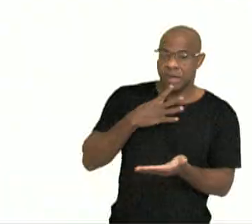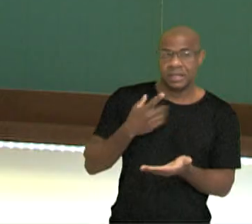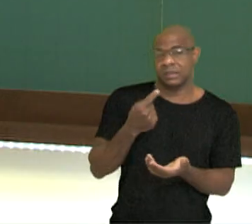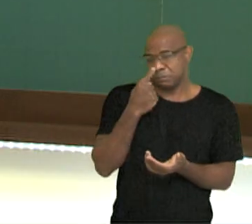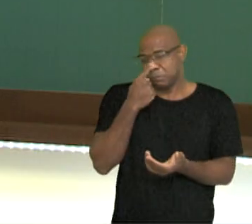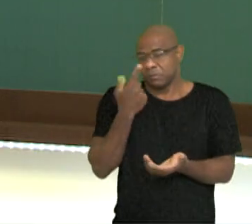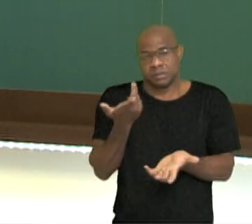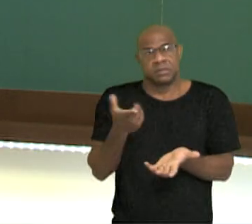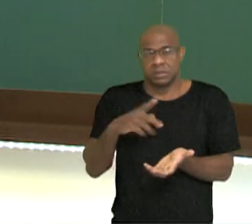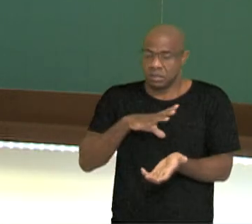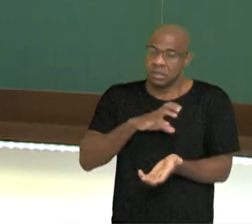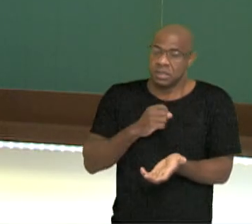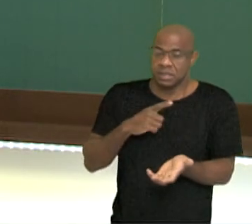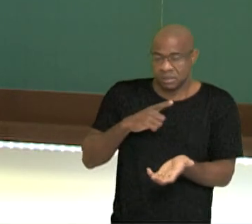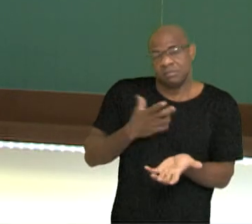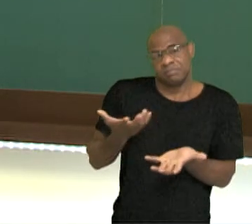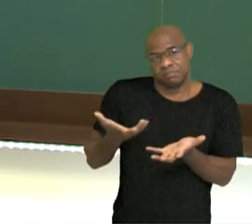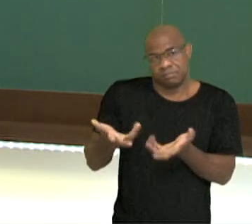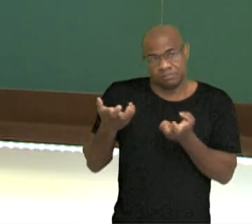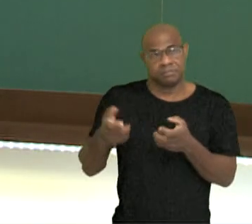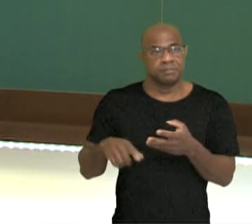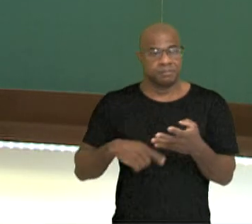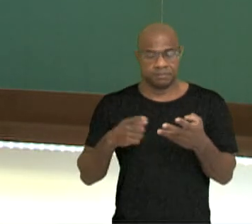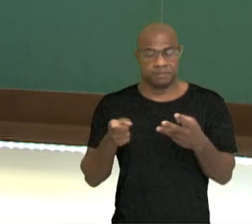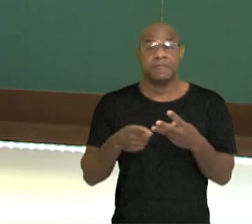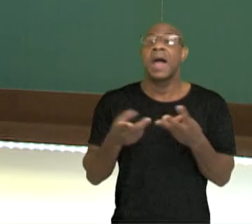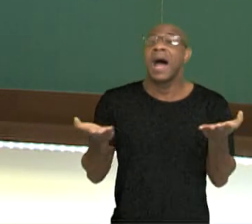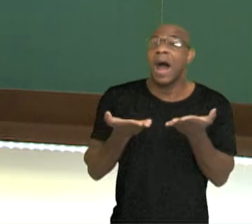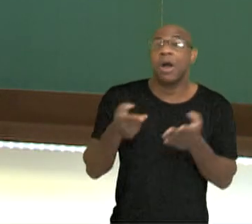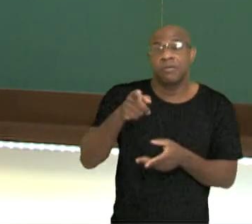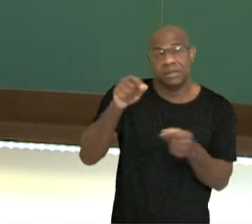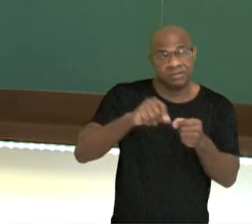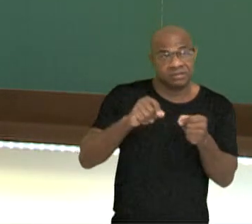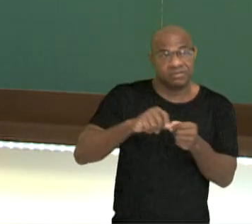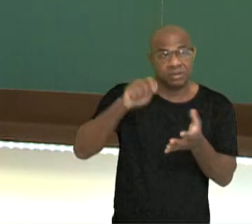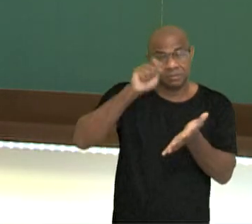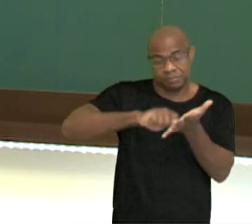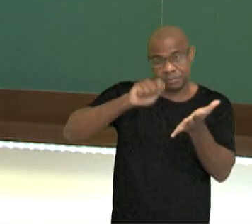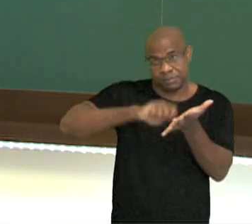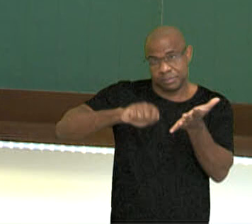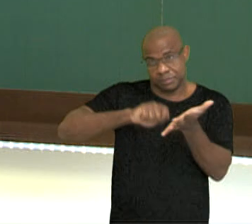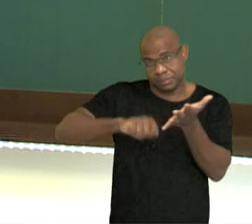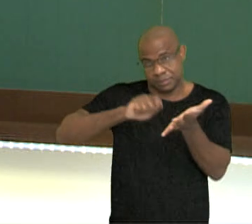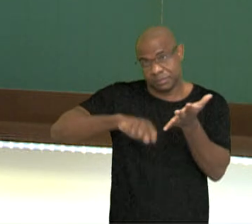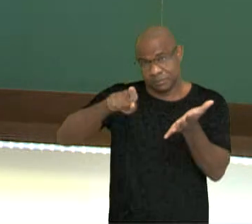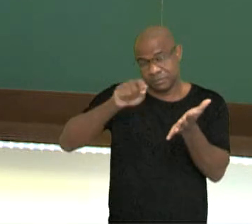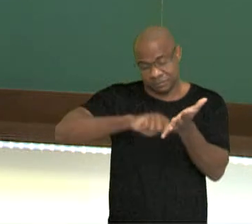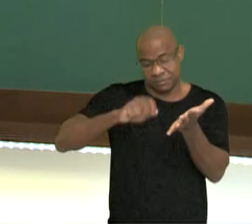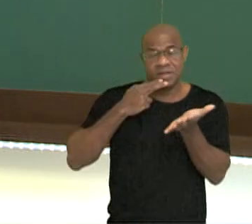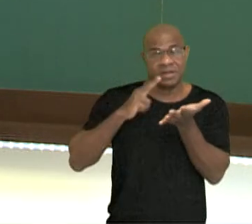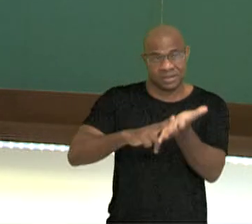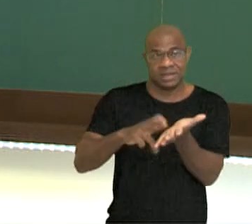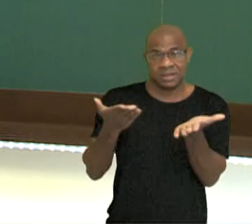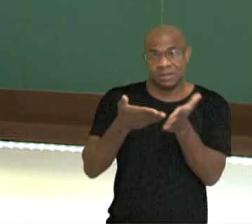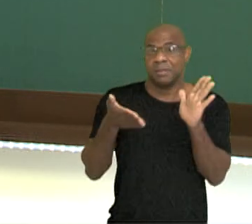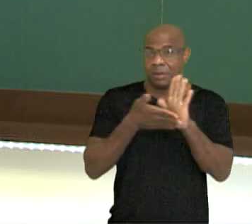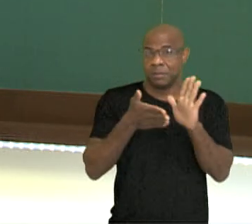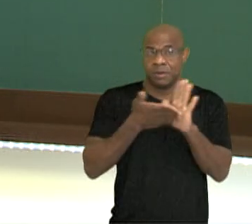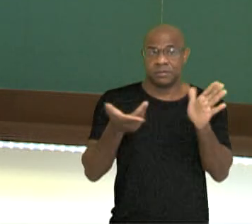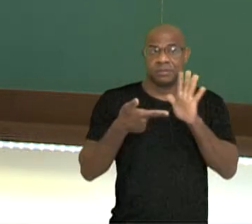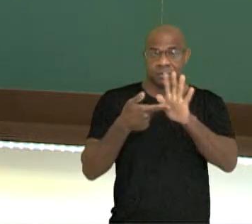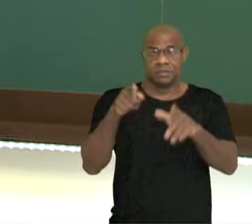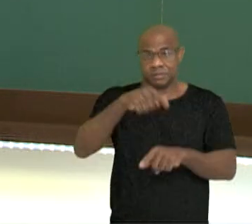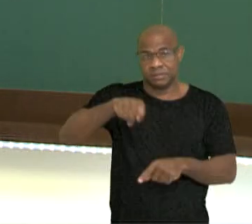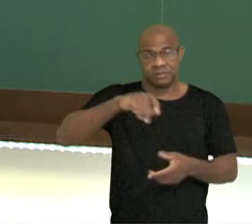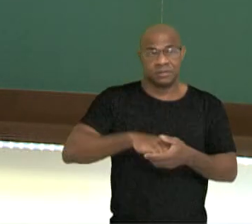intimidade. Agora você será o autor de sua própria carta. Vamos fazer uma carta online, né? É essa a proposta, criar